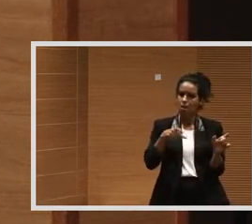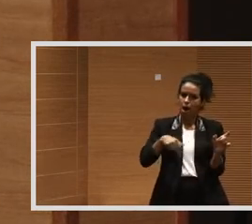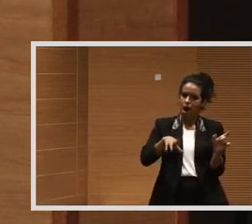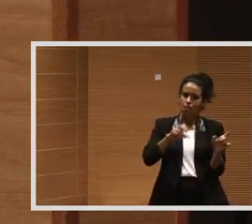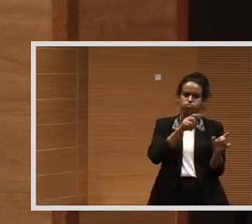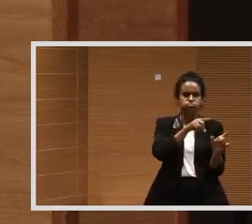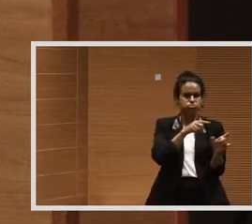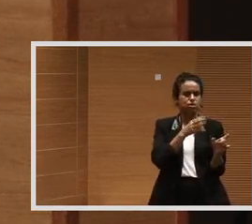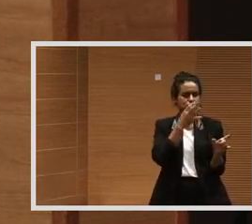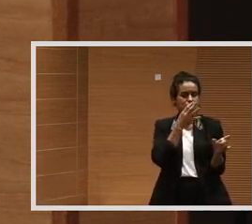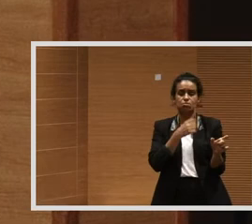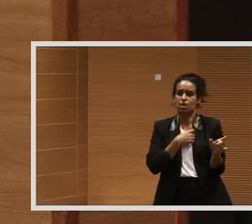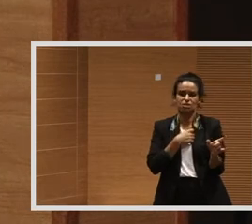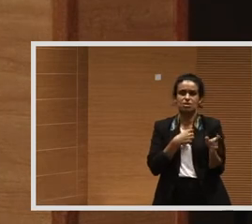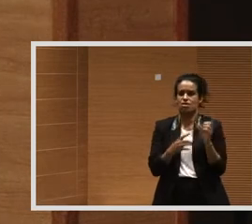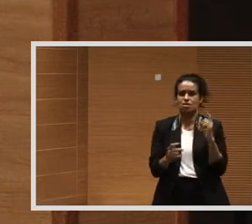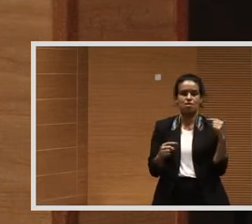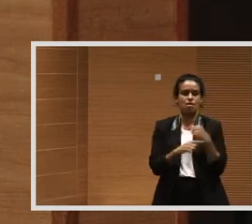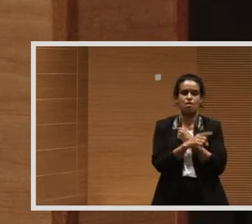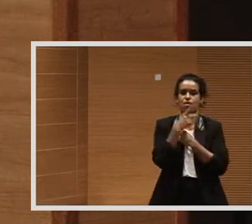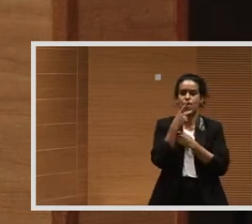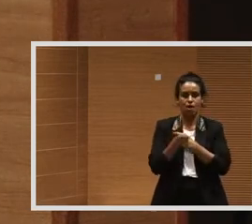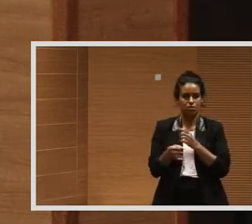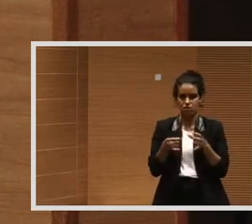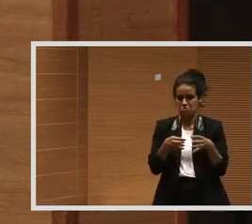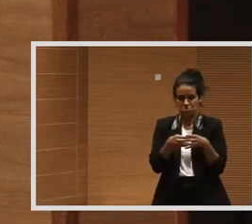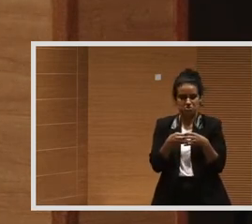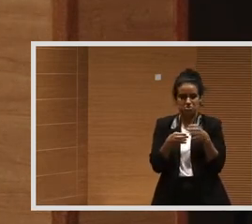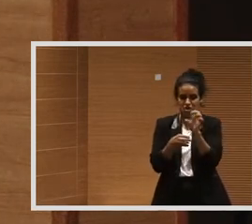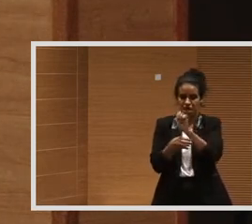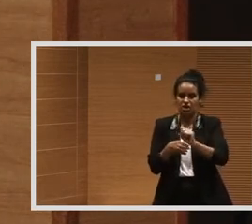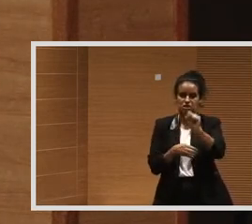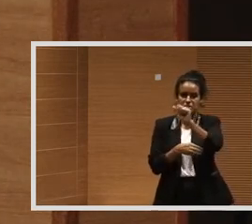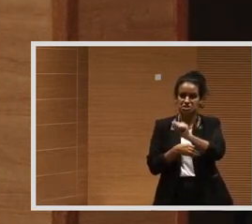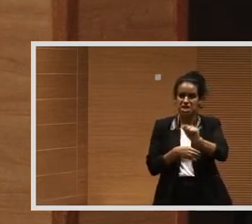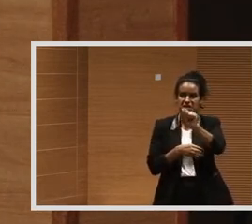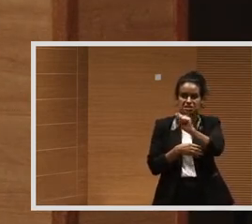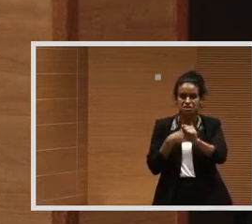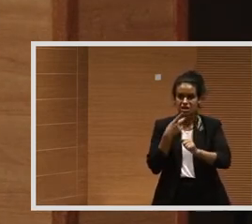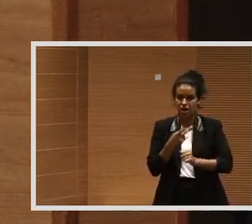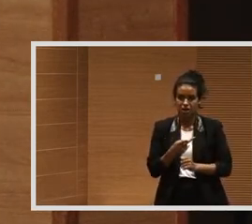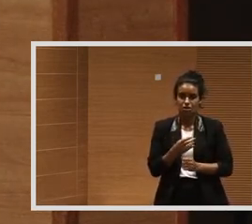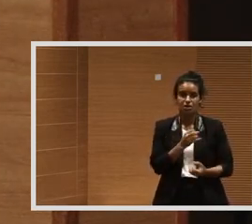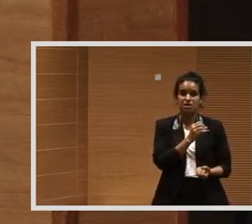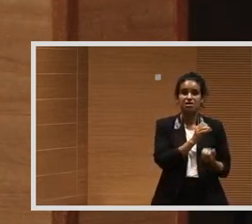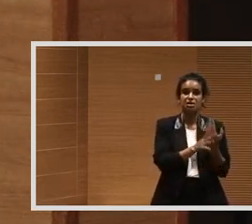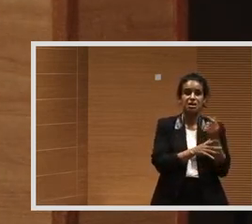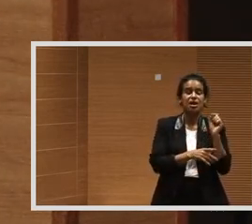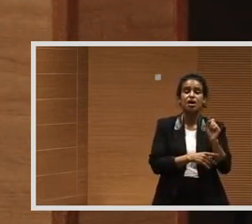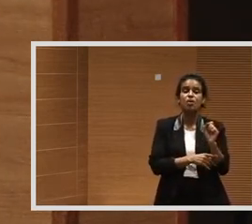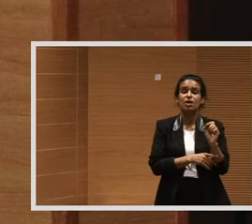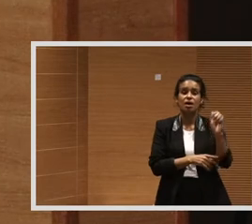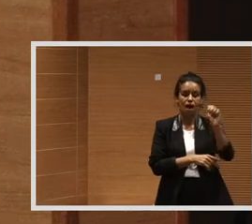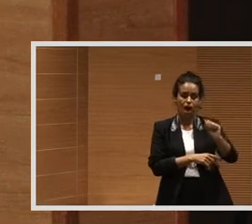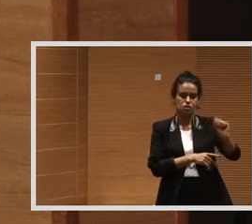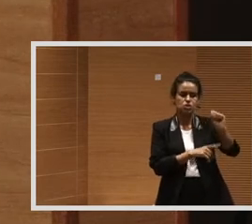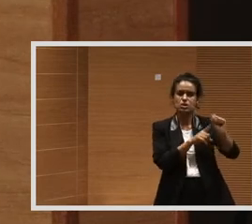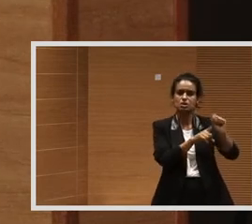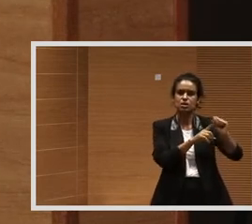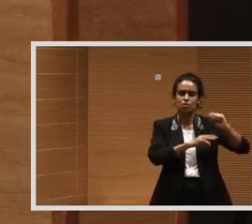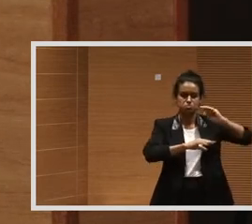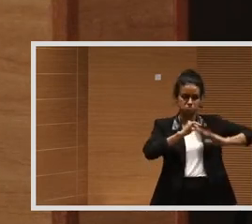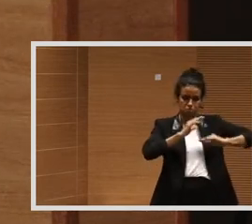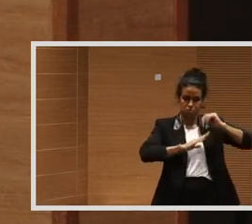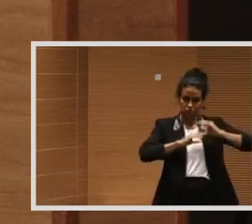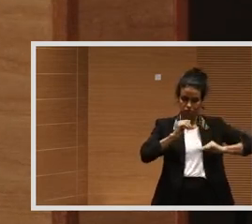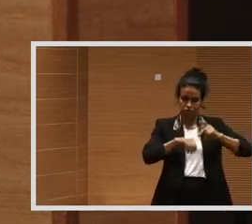com entidades profissionais, ajudei a criar o SEBS, a Abras, a transformar a Abrasko em uma entidade não de profissionais